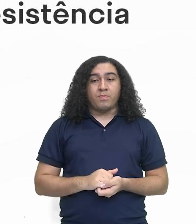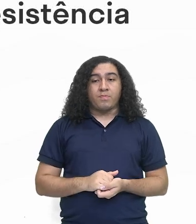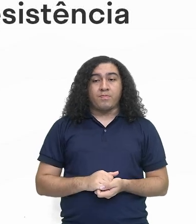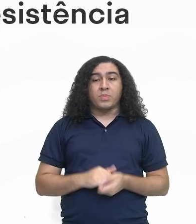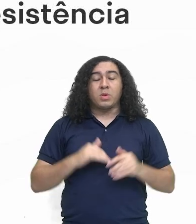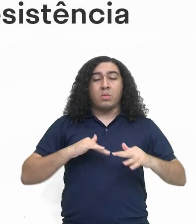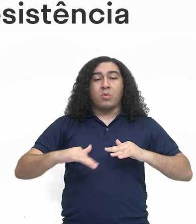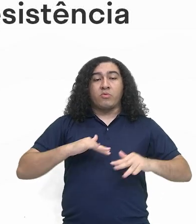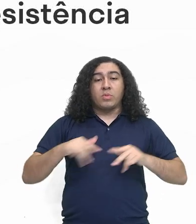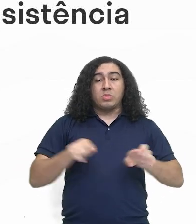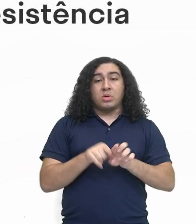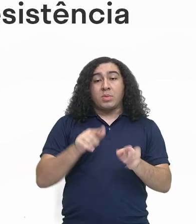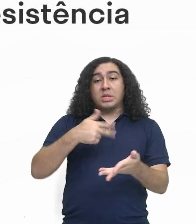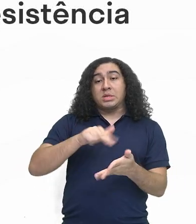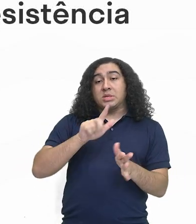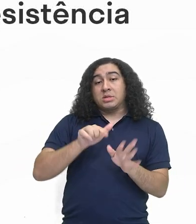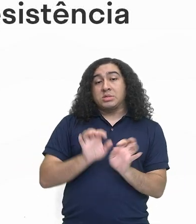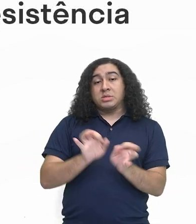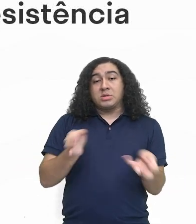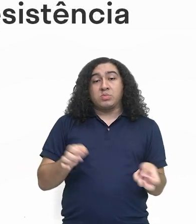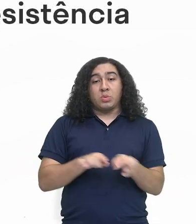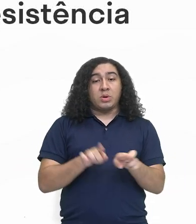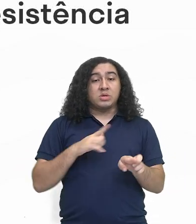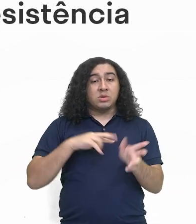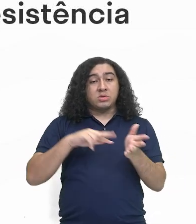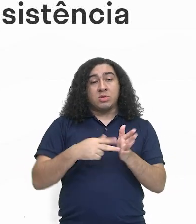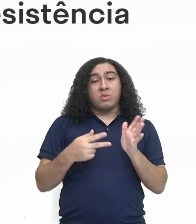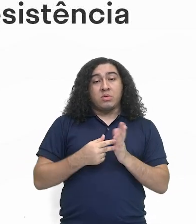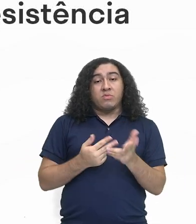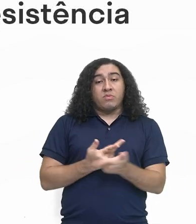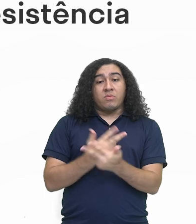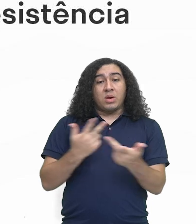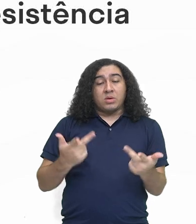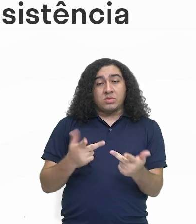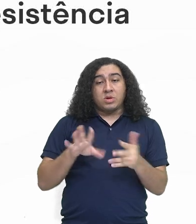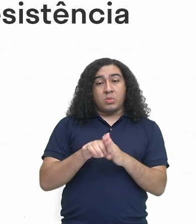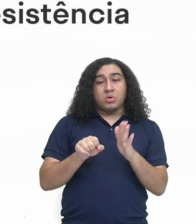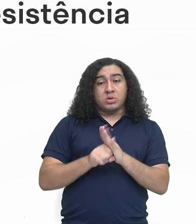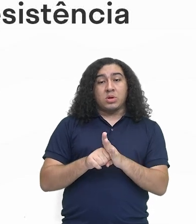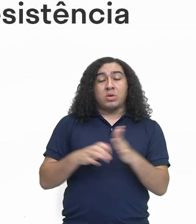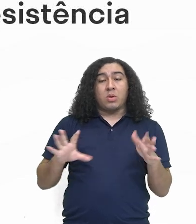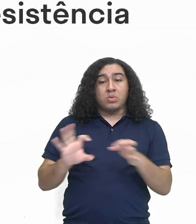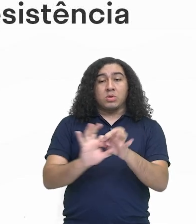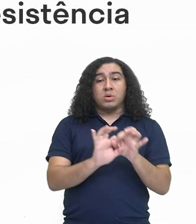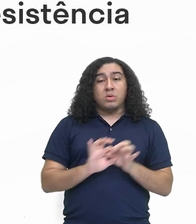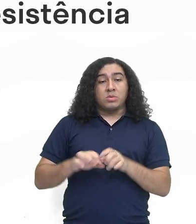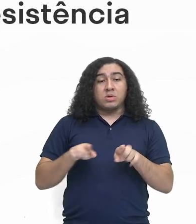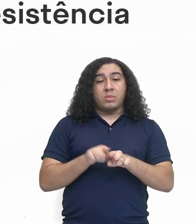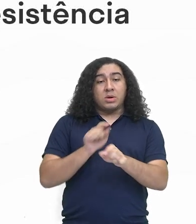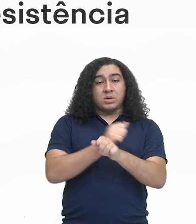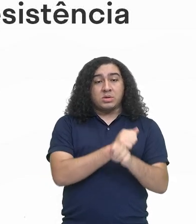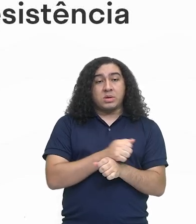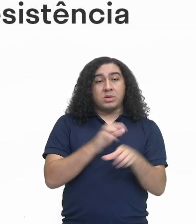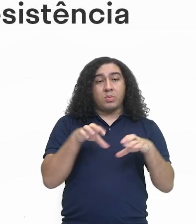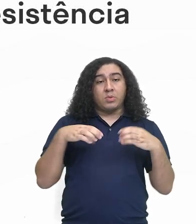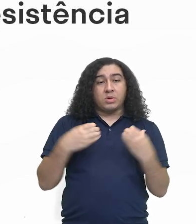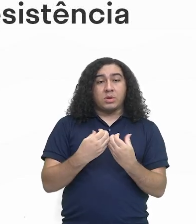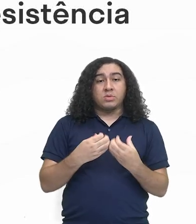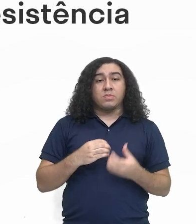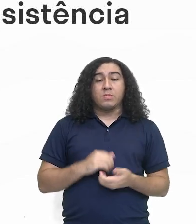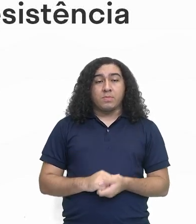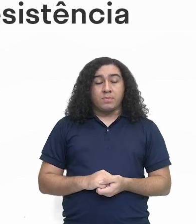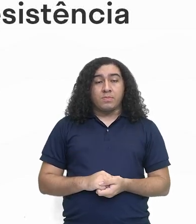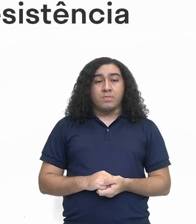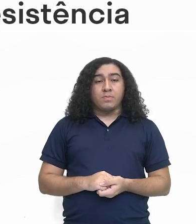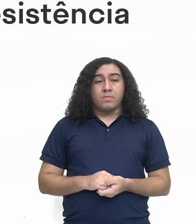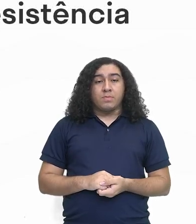Os movimentos da dança são simples, mas cheios de significado, simbolizando a união e a resistência da comunidade.